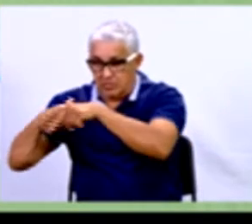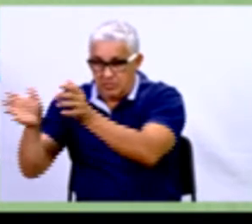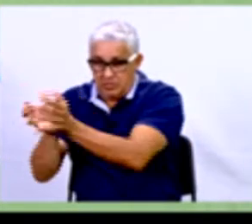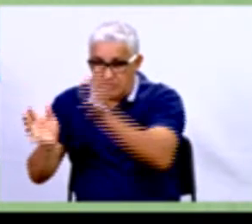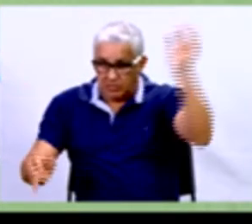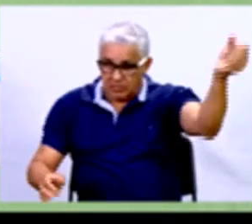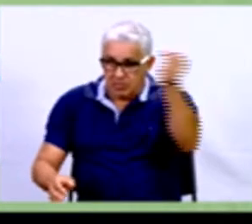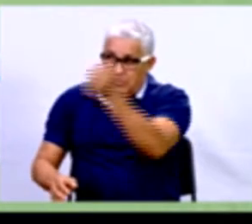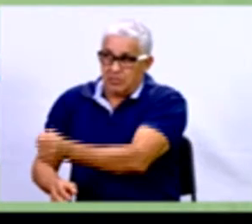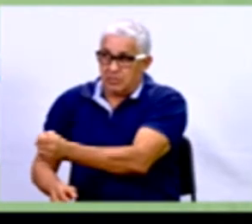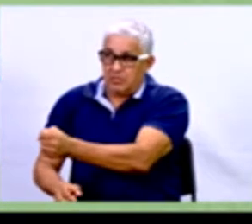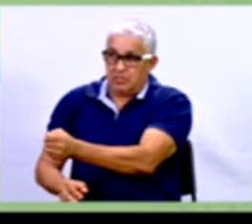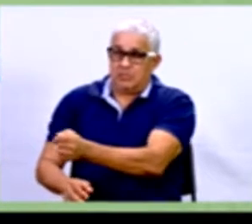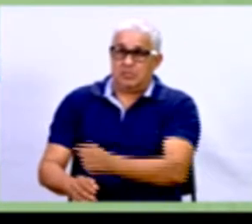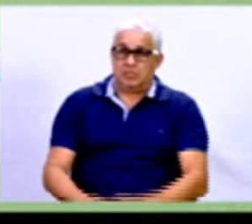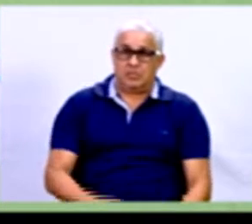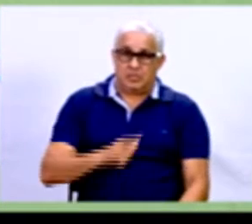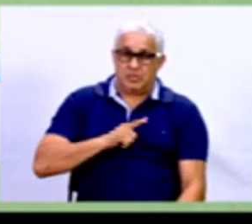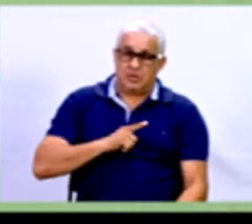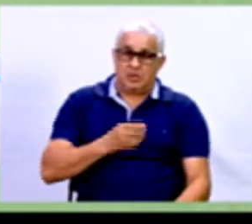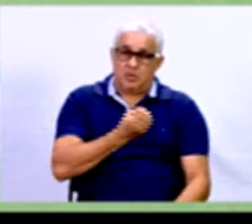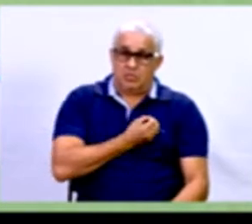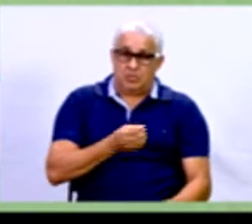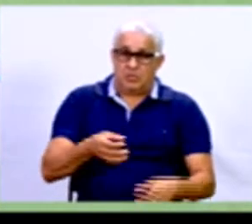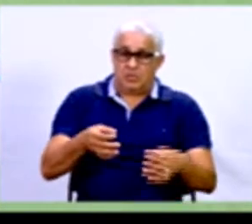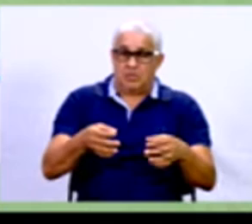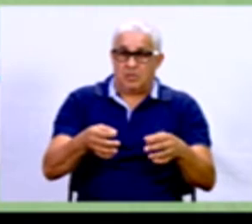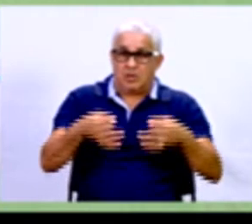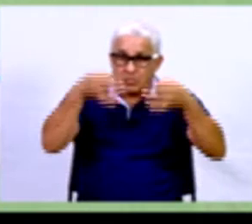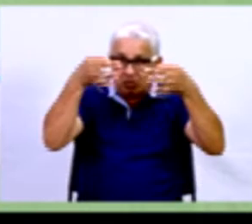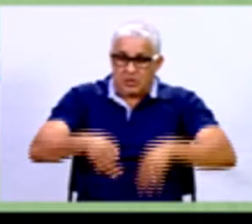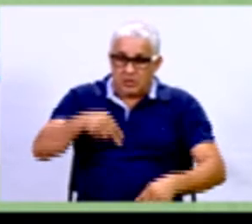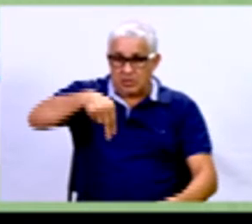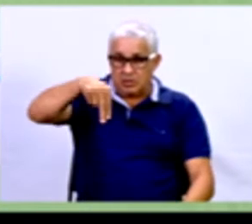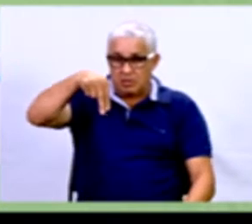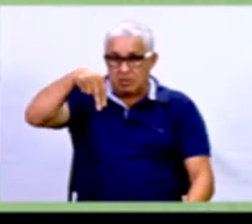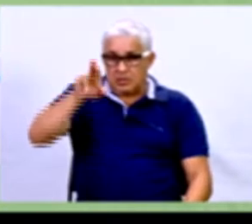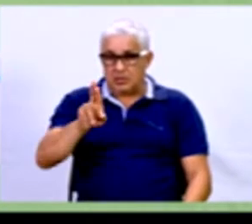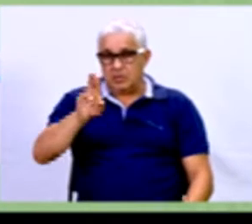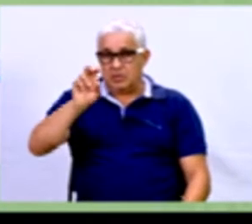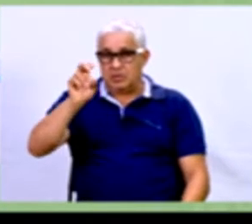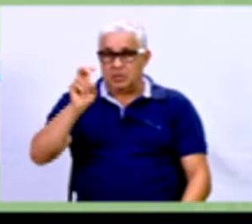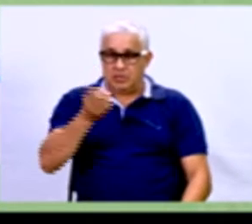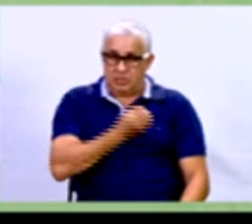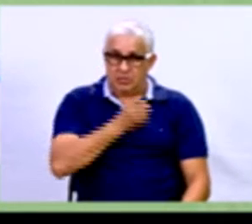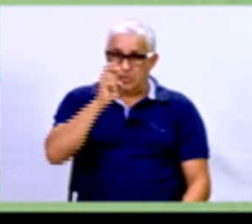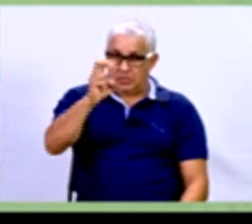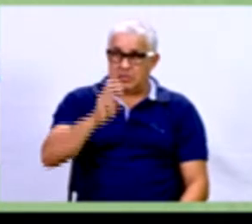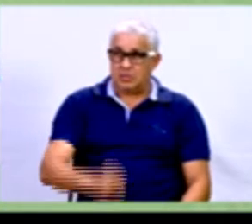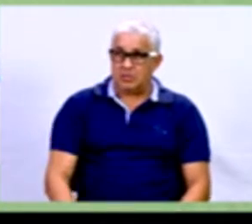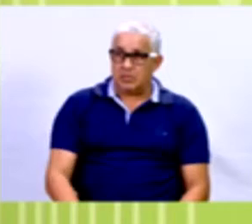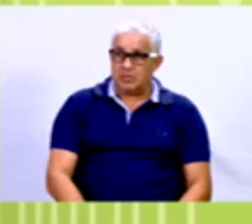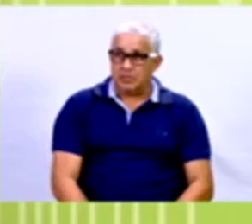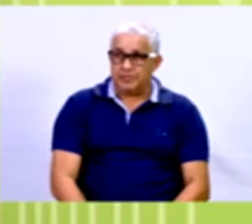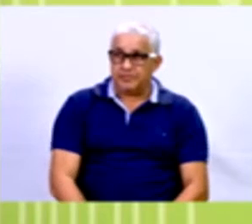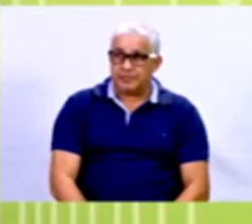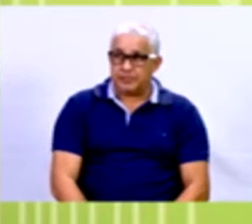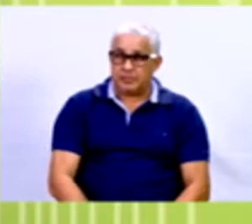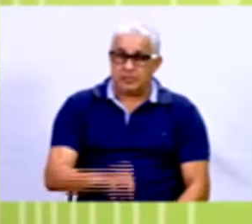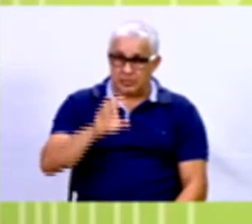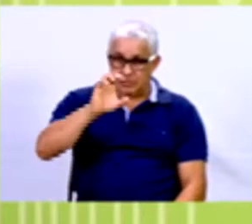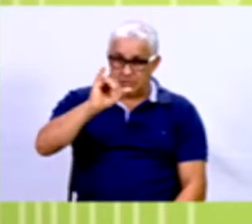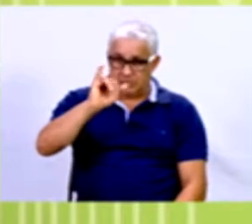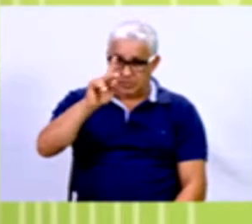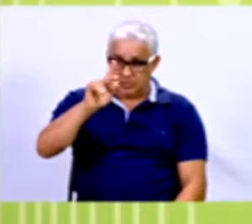com as proporções mínimas estabelecidas no quadro da NR 5. Então, vamos entender assim. A